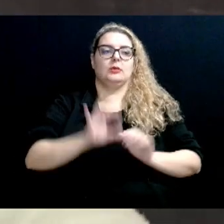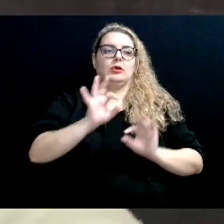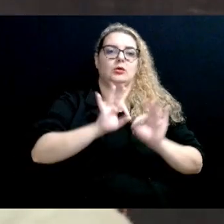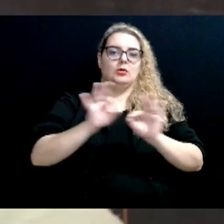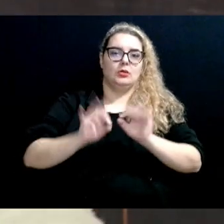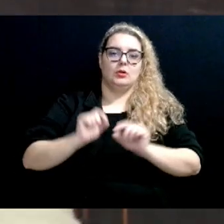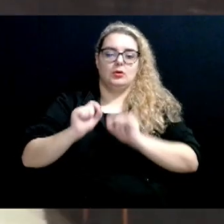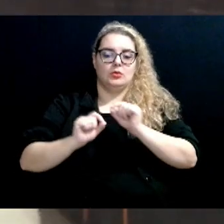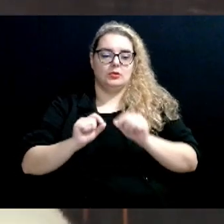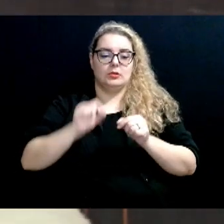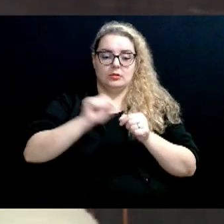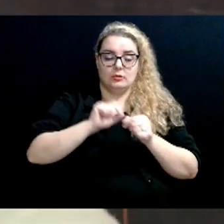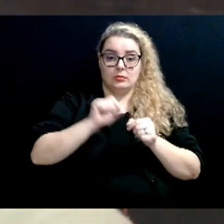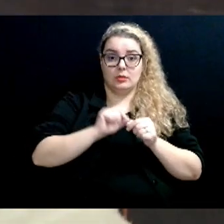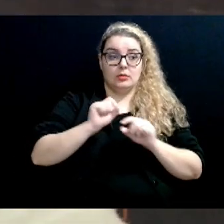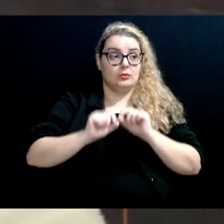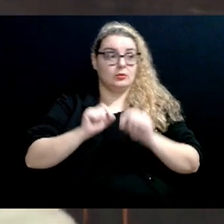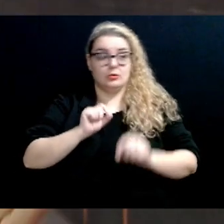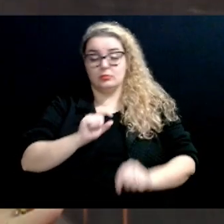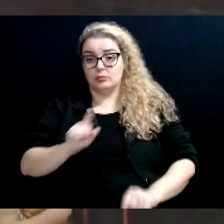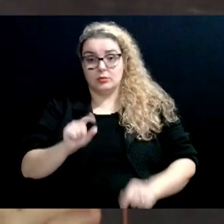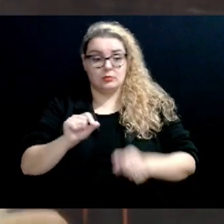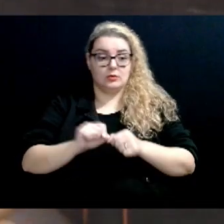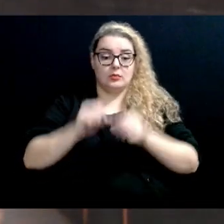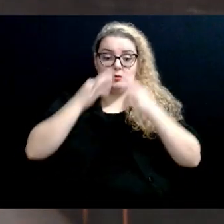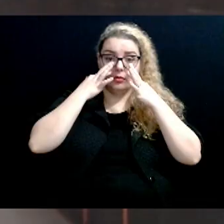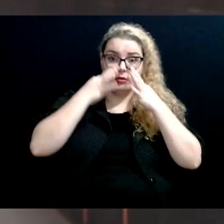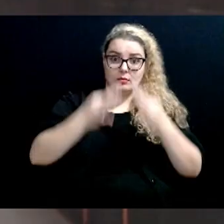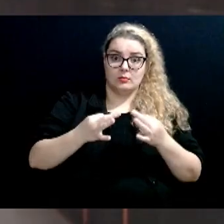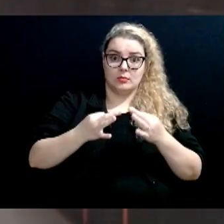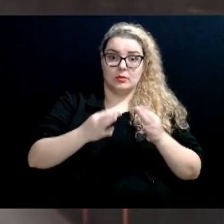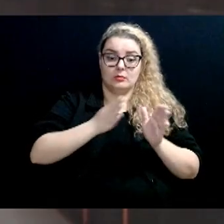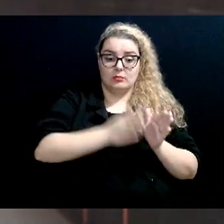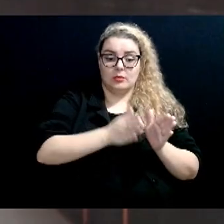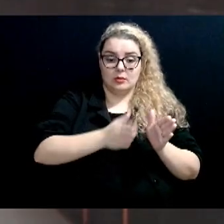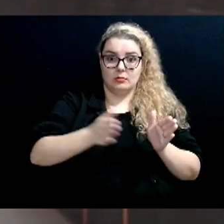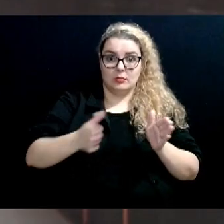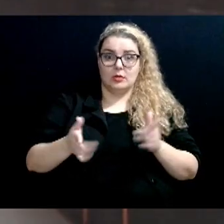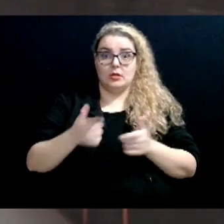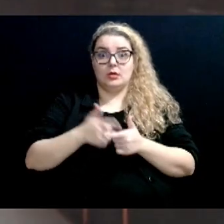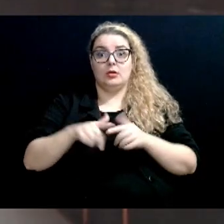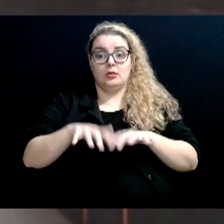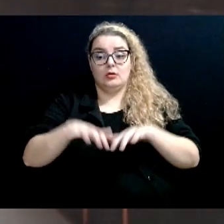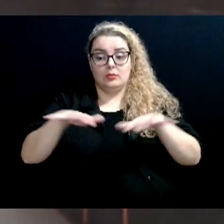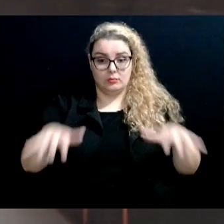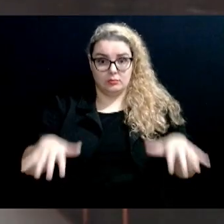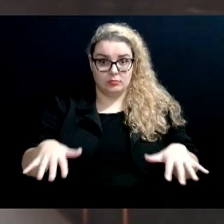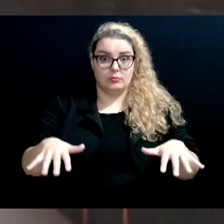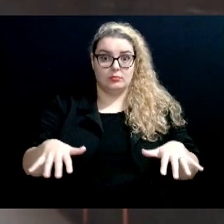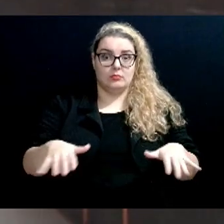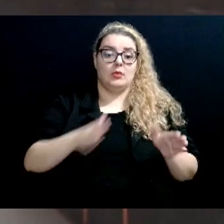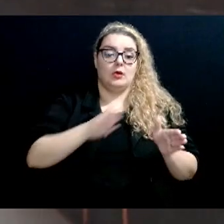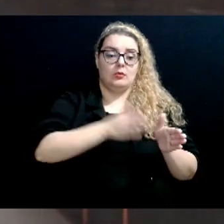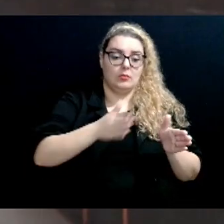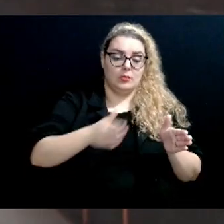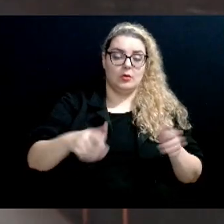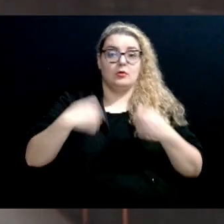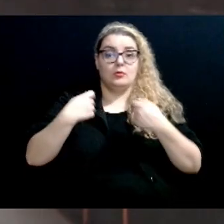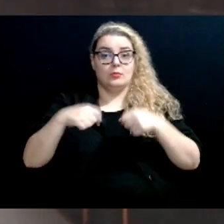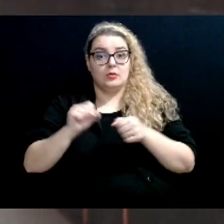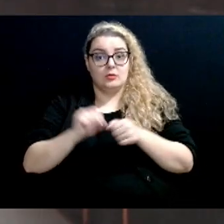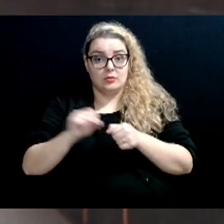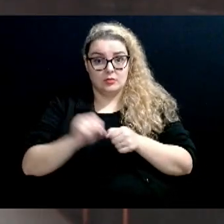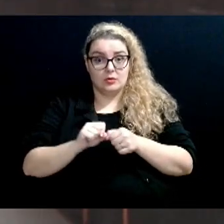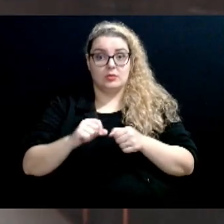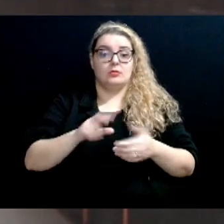o que eu não fiz, eu vou prestar atenção em cada etapa, eu vou dividir as partes do que eu preciso fazer, do que eu preciso ler, do que eu